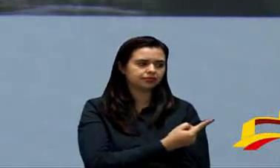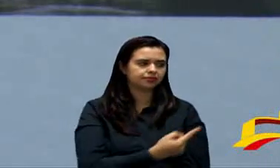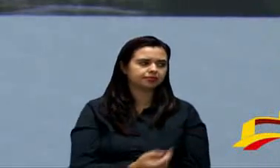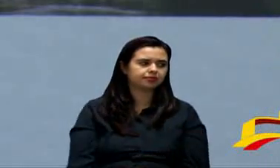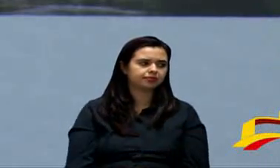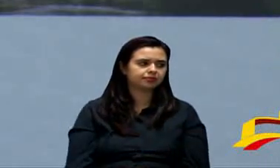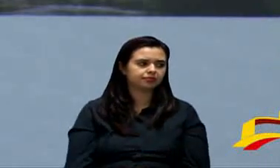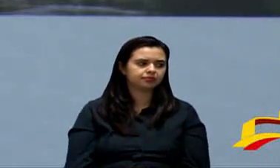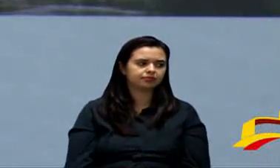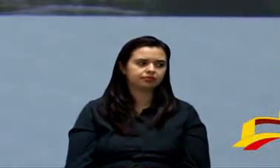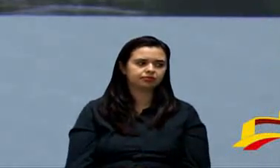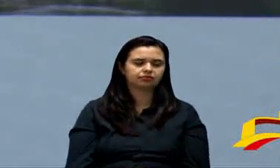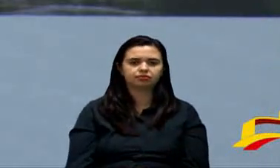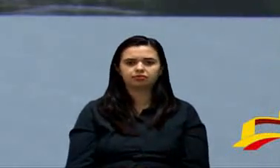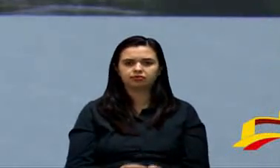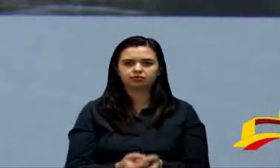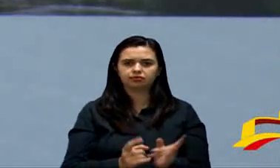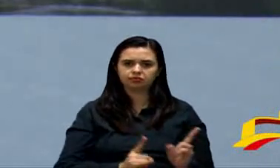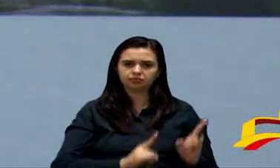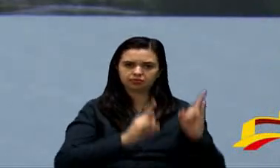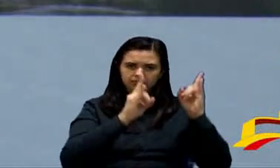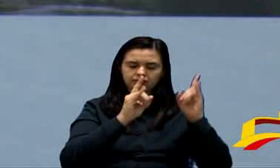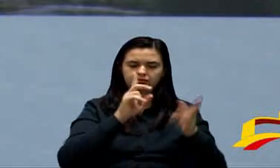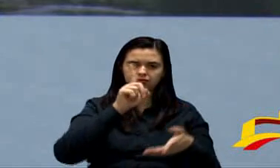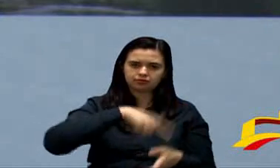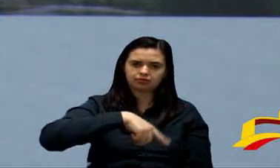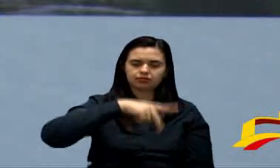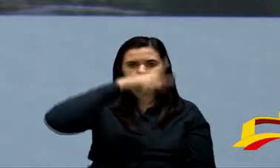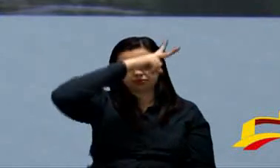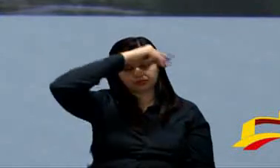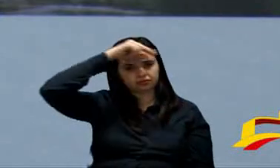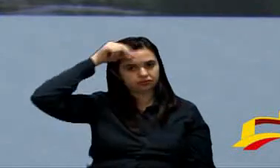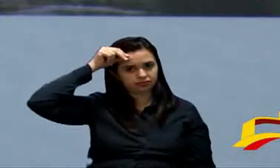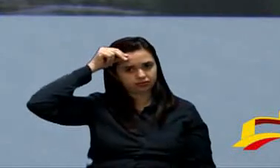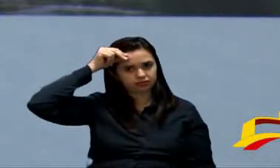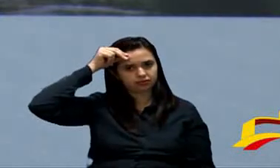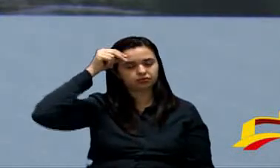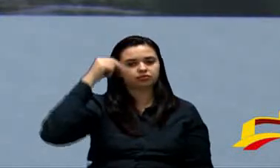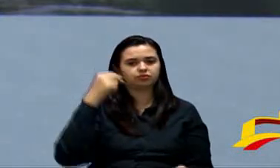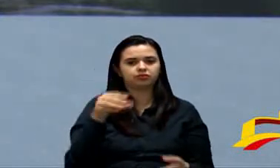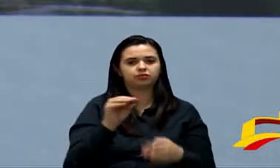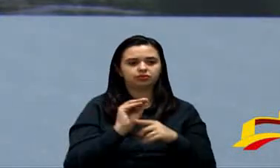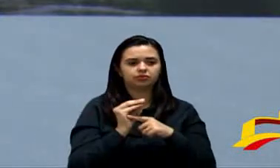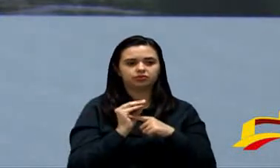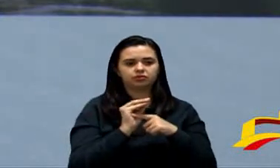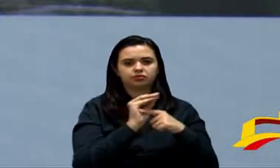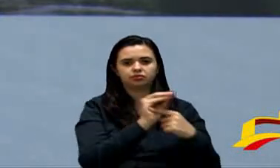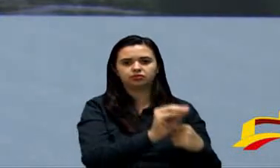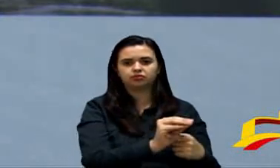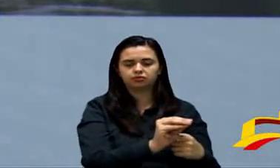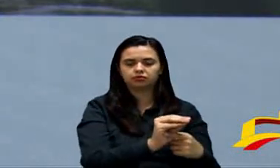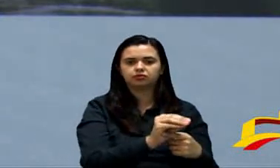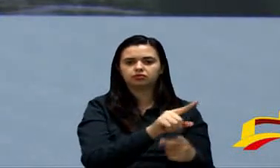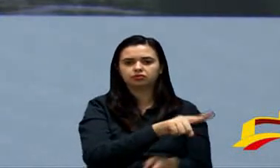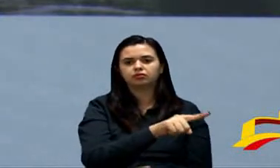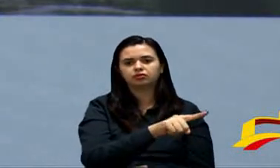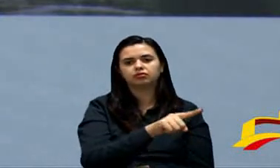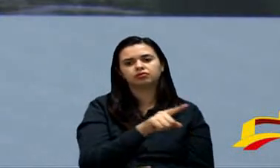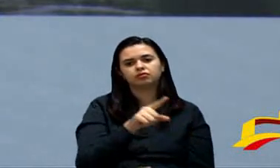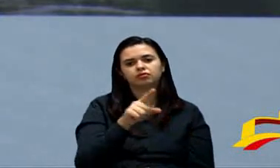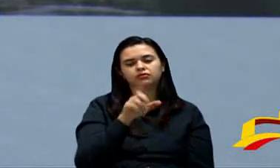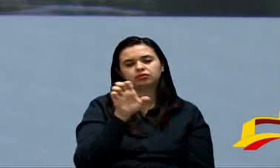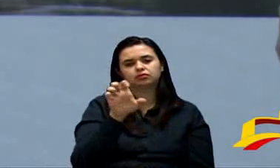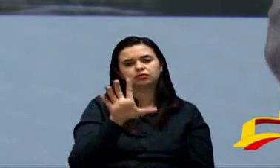O prédio é da prefeitura e o terreno é da prefeitura. Foi emprestado ao Estado. O Estado, a diretoria de ensino de